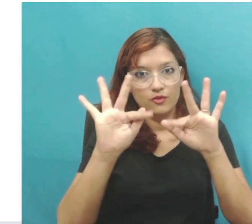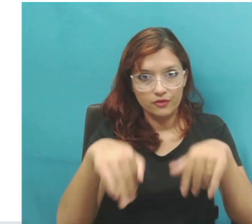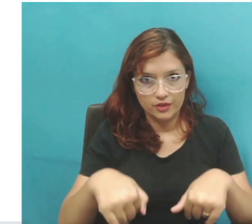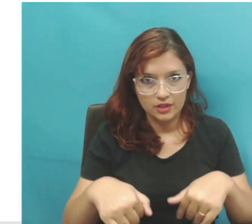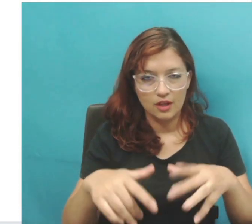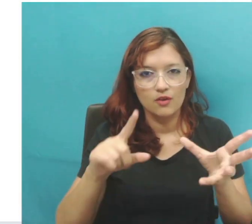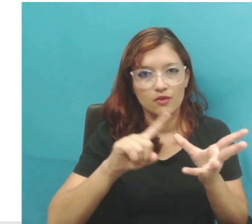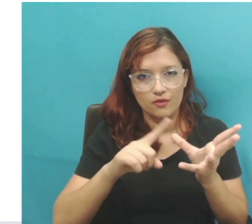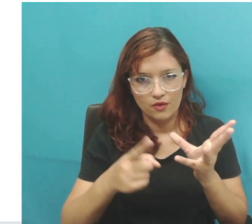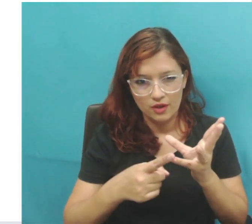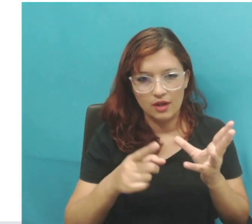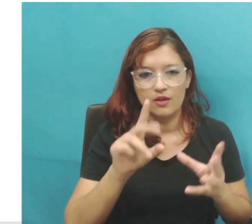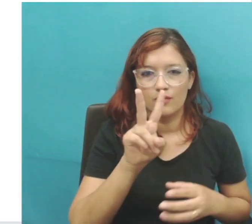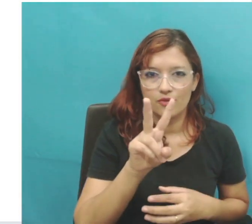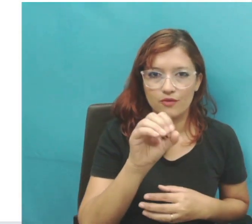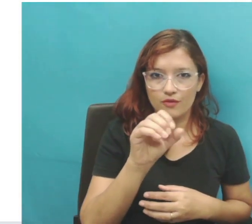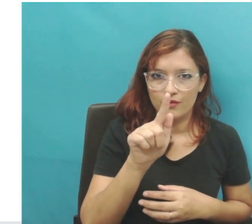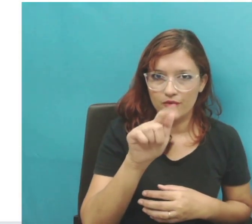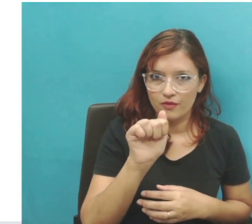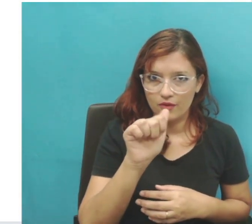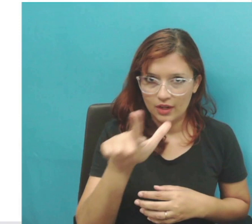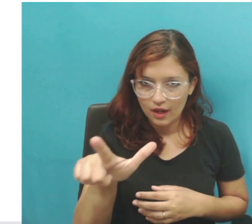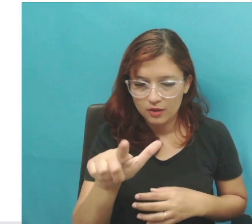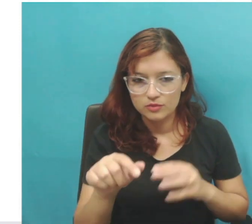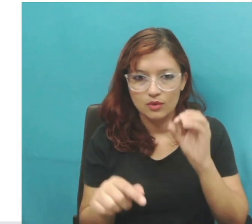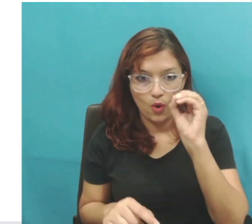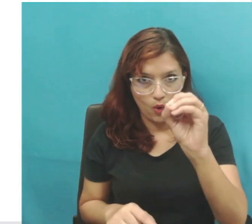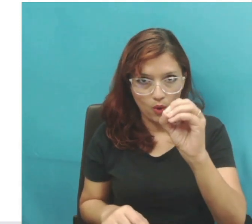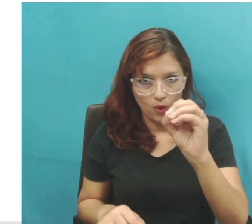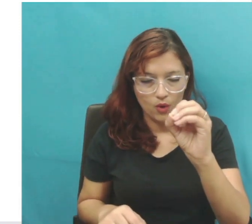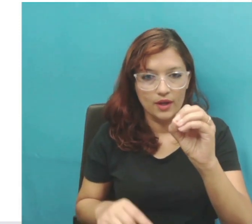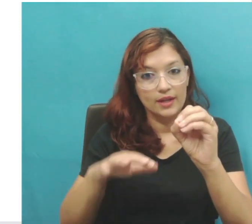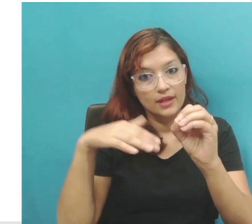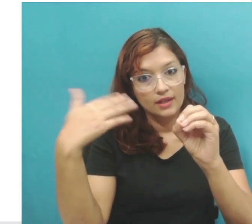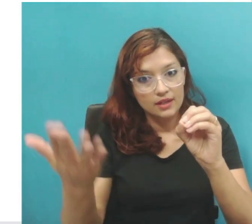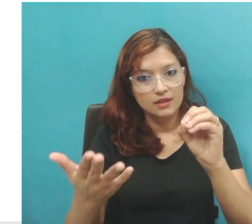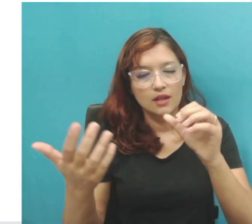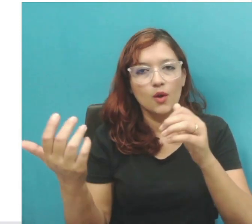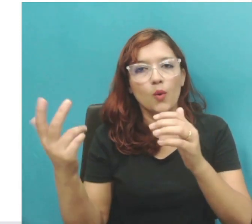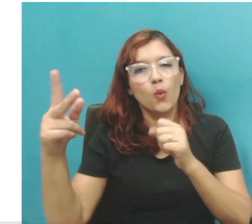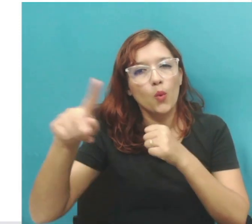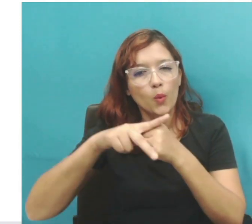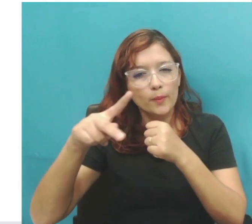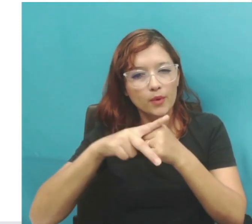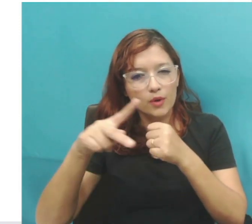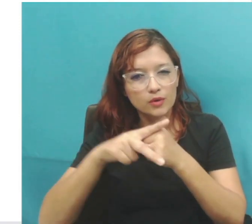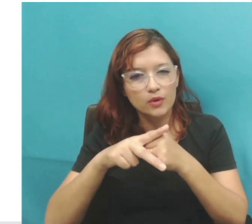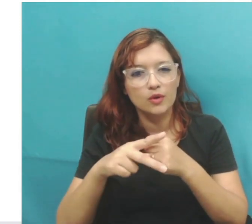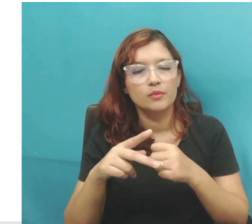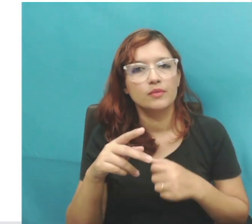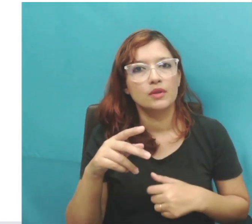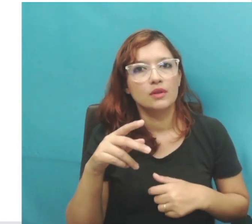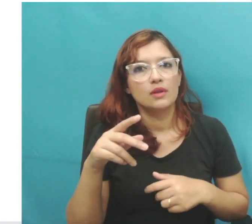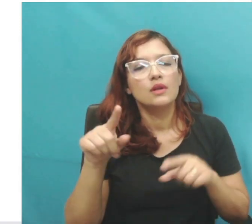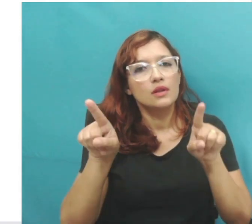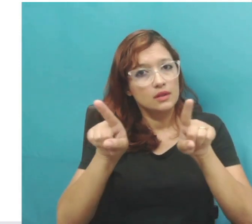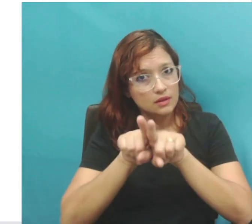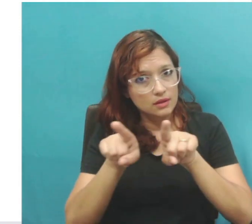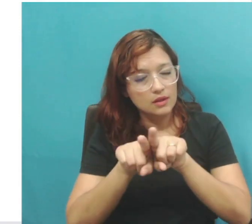O verbo amar. Aí no final ele termina com vogal. Com a vogal O.